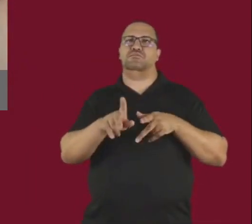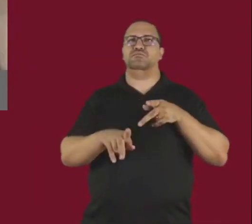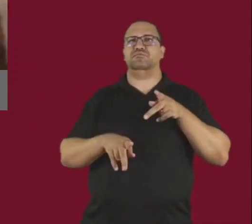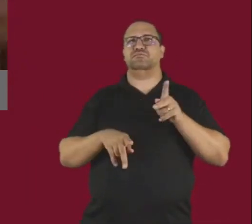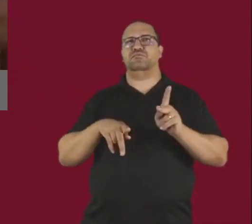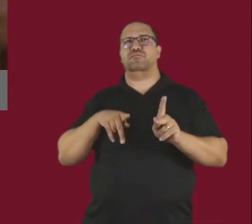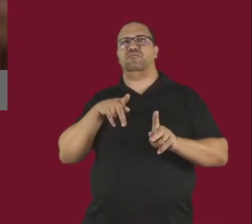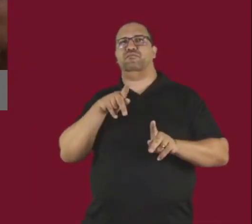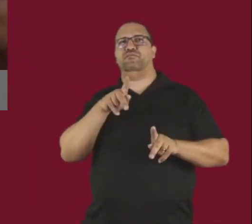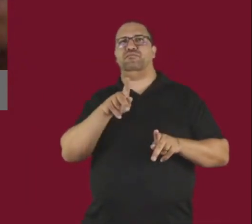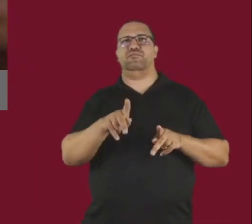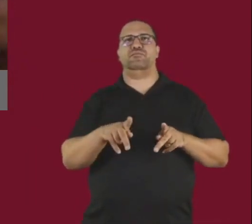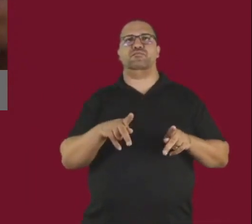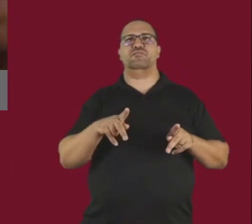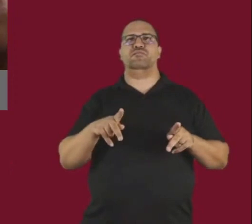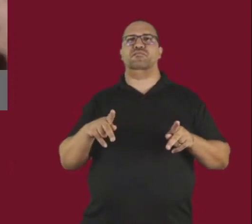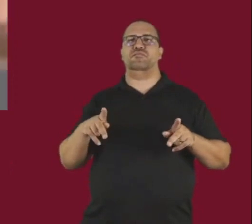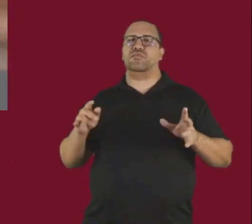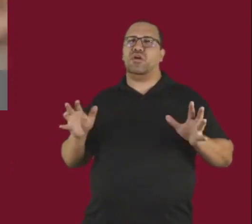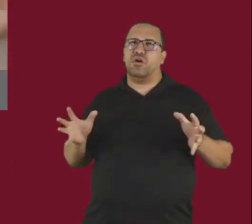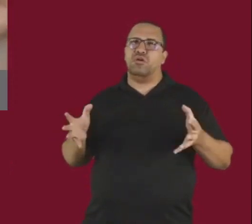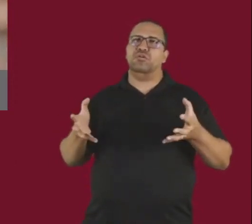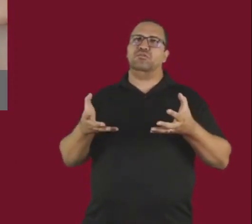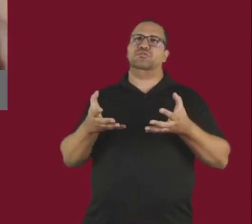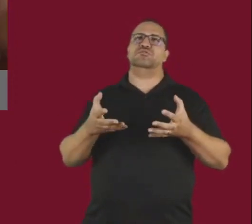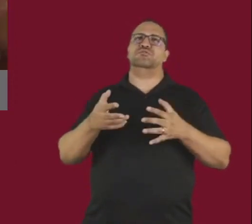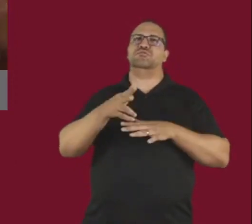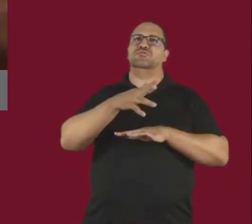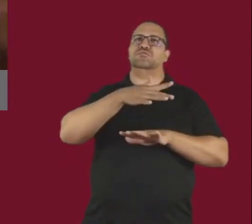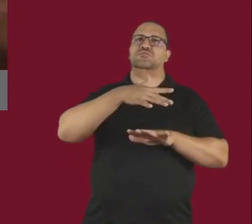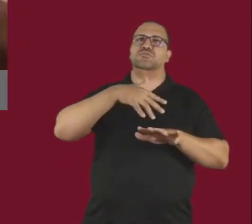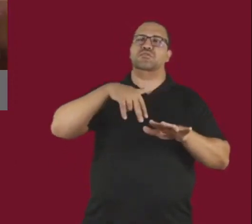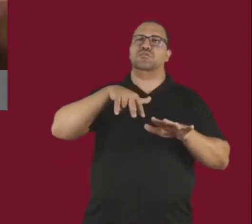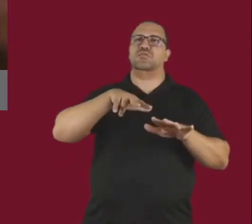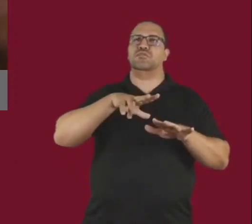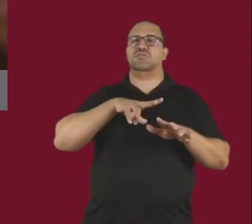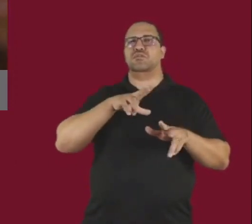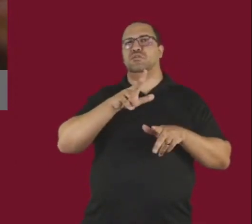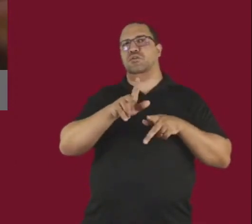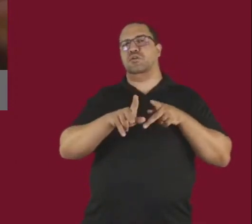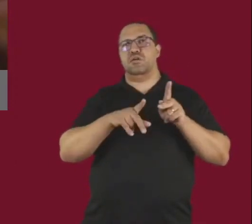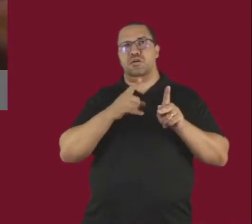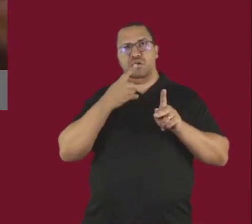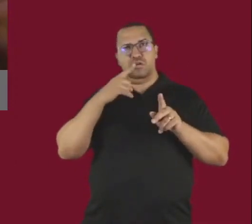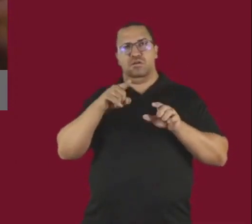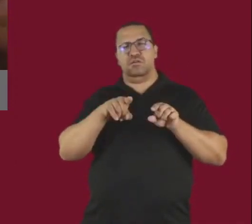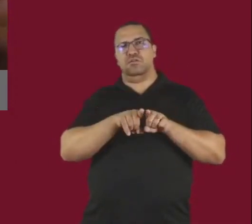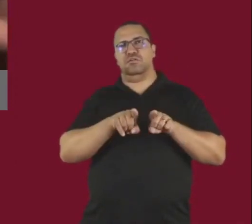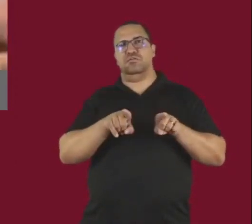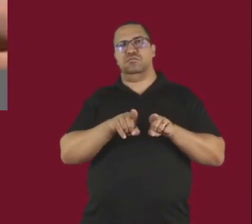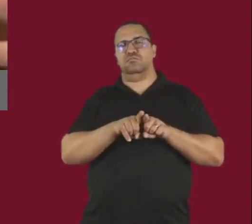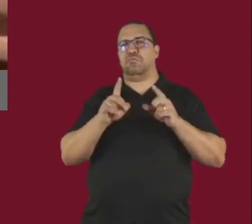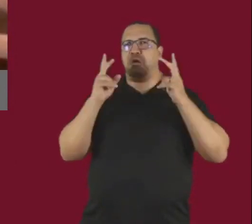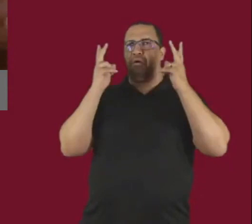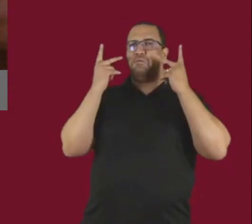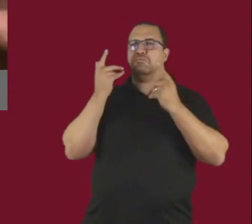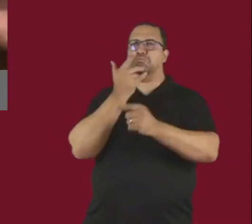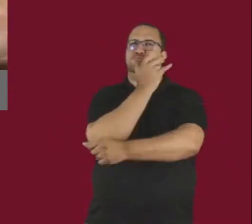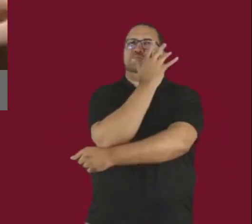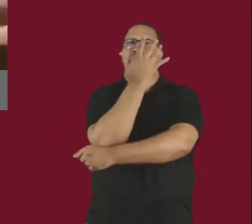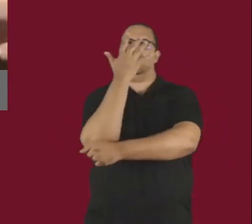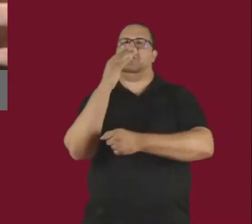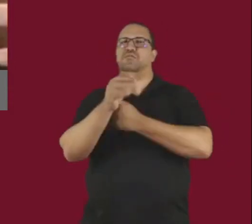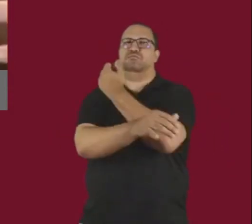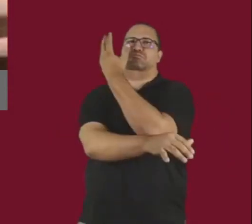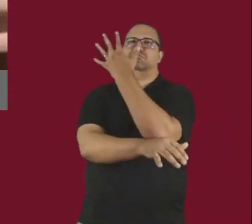originários, como as comunidades tradicionais, os povos que são natureza. E no caso, né,